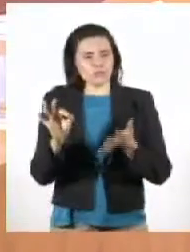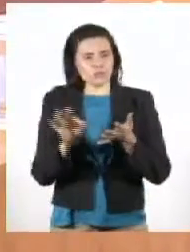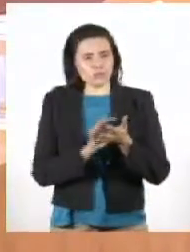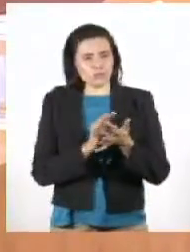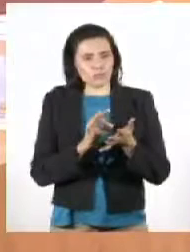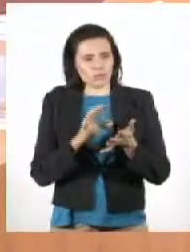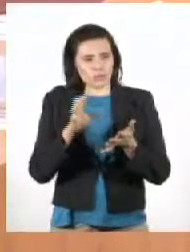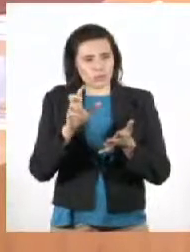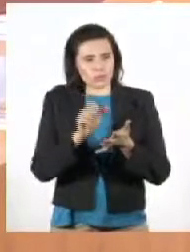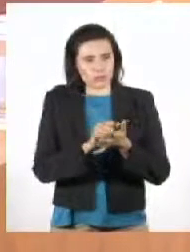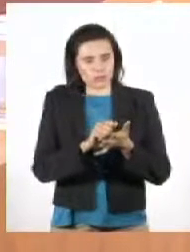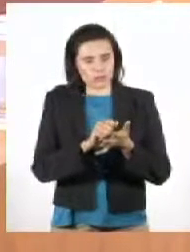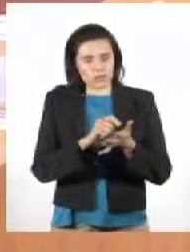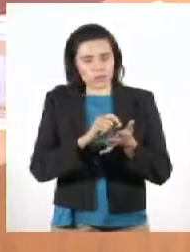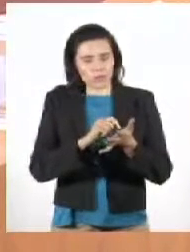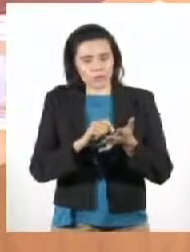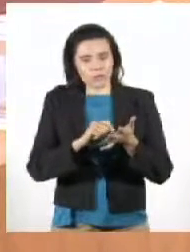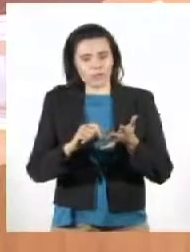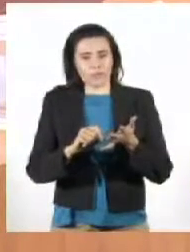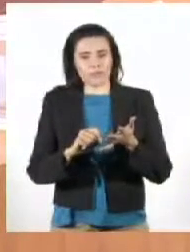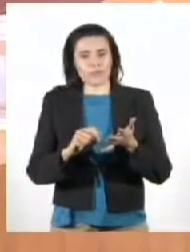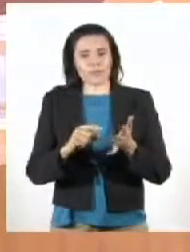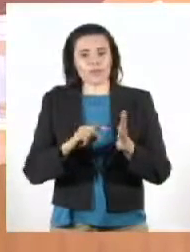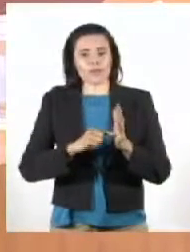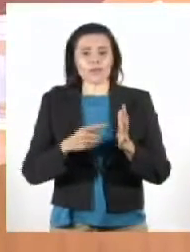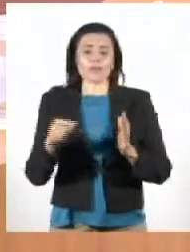da deputada Andréa Murá,